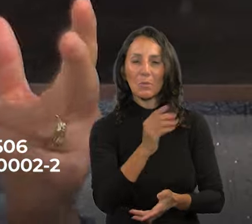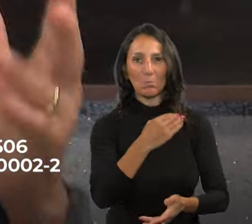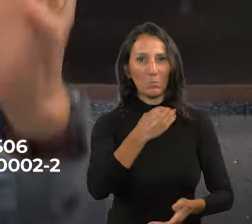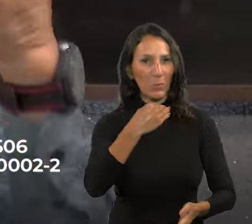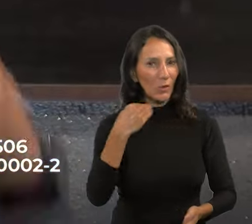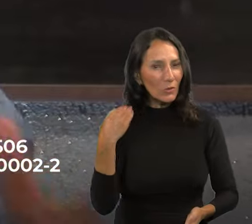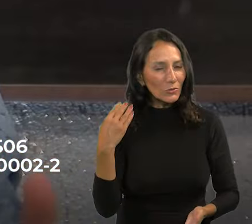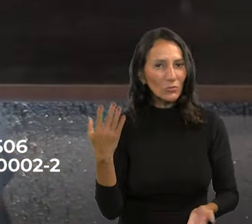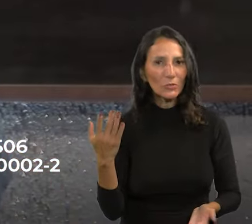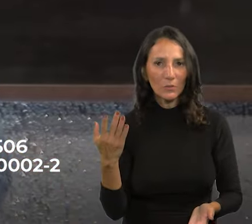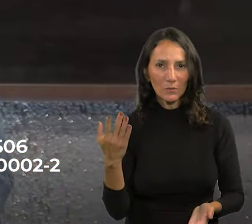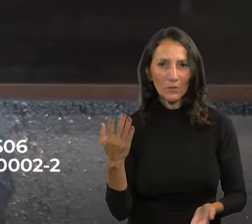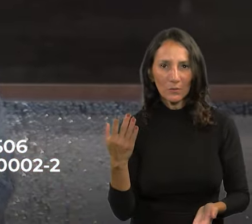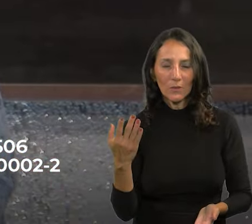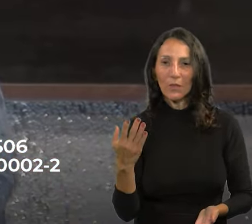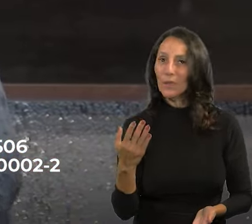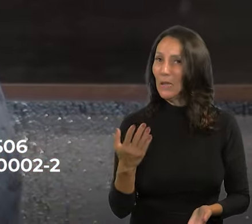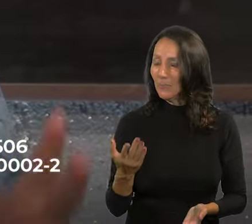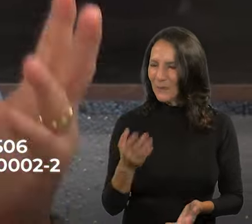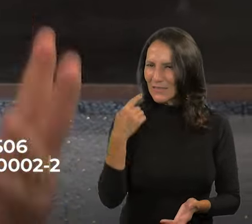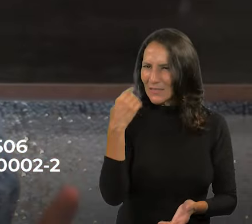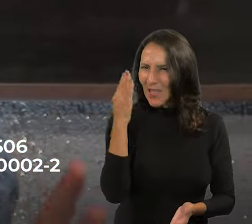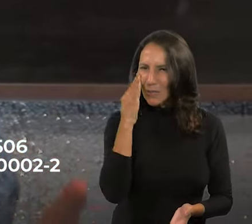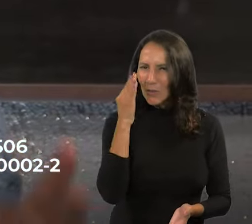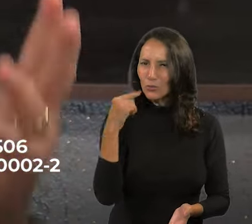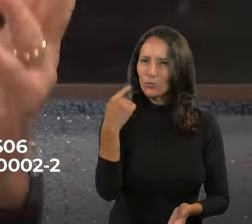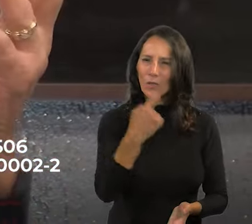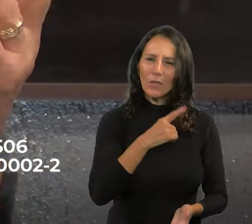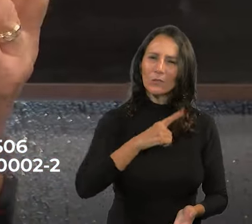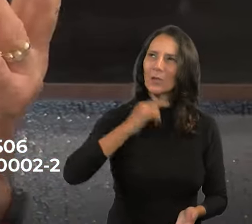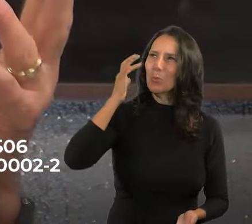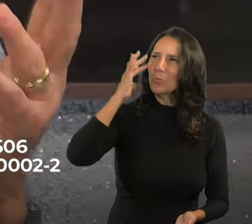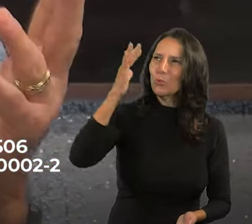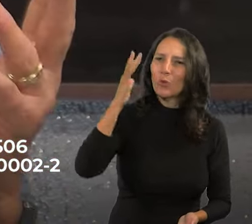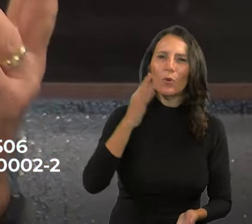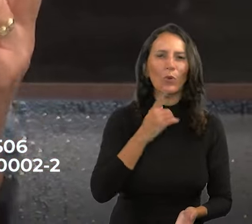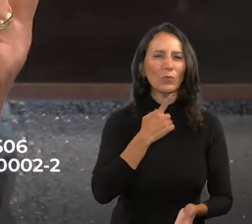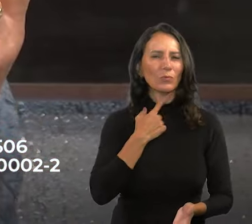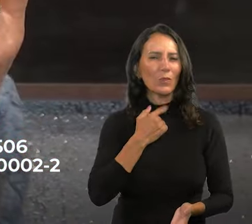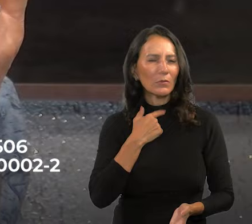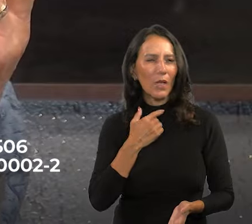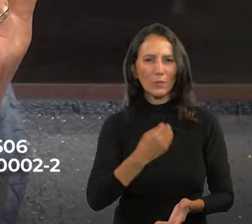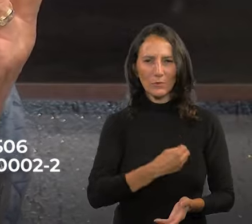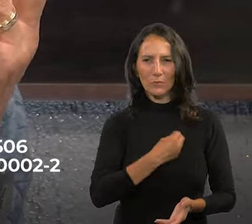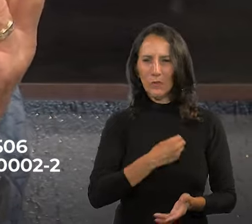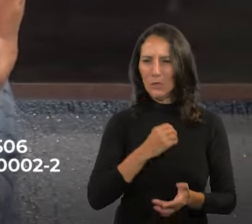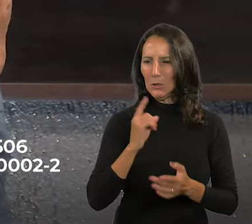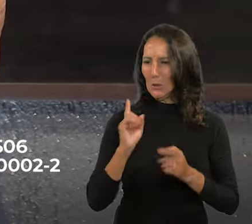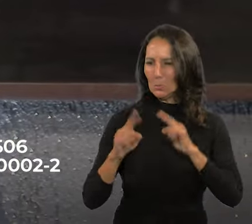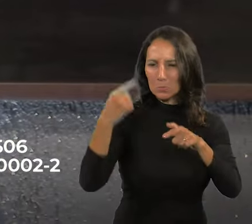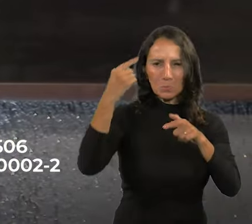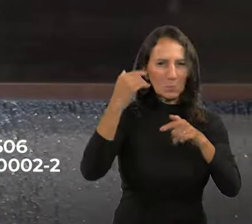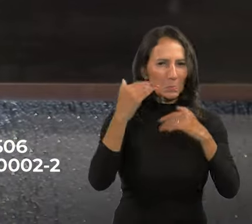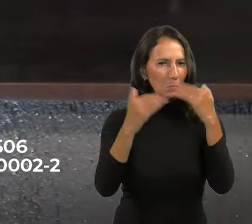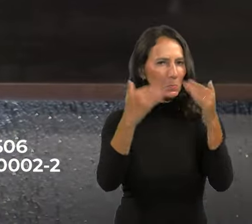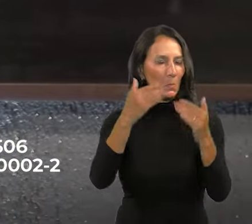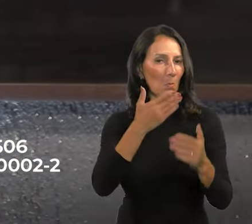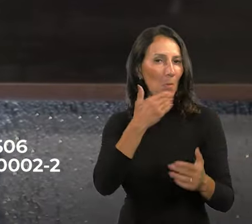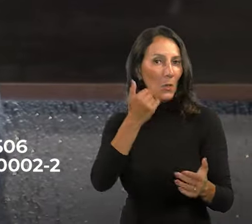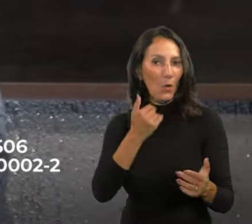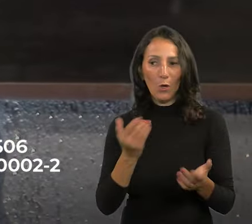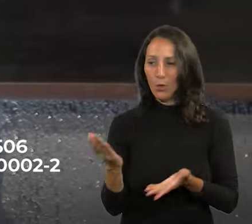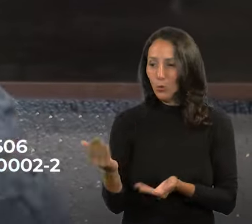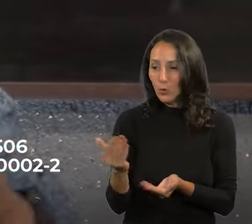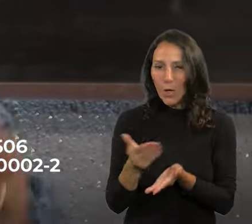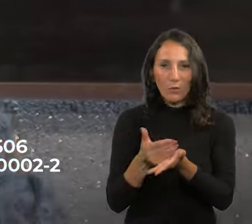visando uma melhora de vida. E Deus deseja isso para nós. É o jovem que tem uma bicicleta e ele compra uma